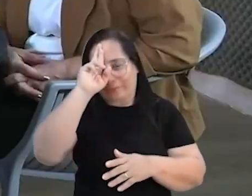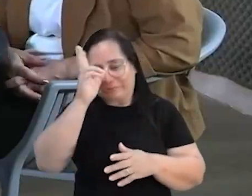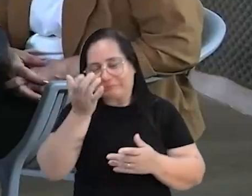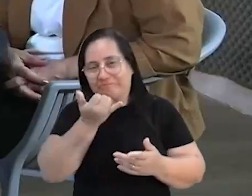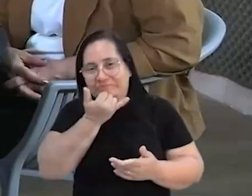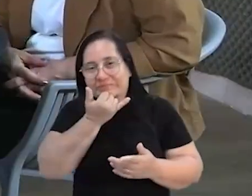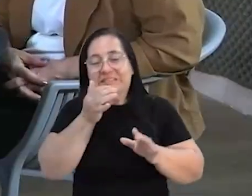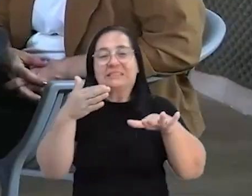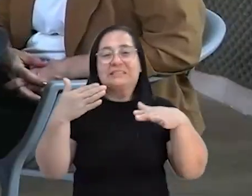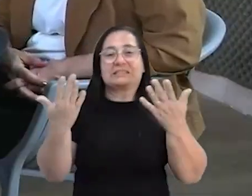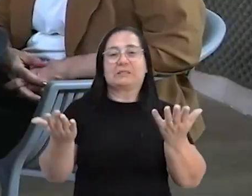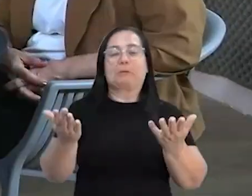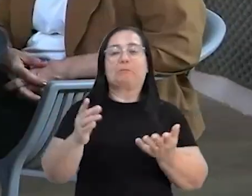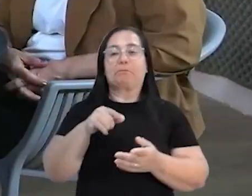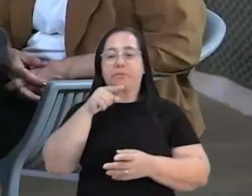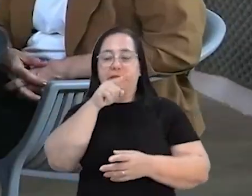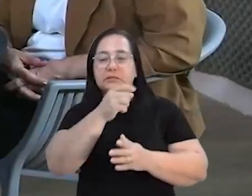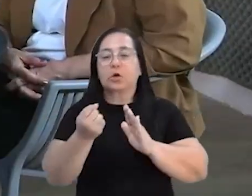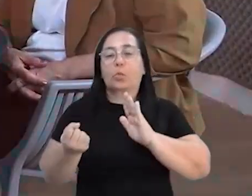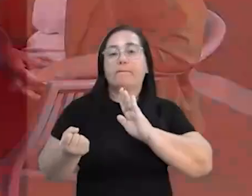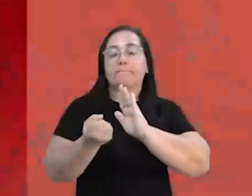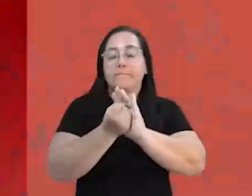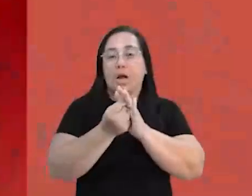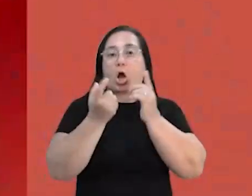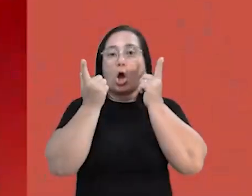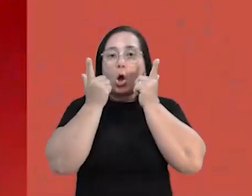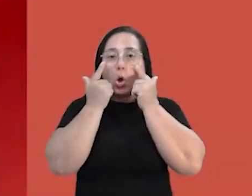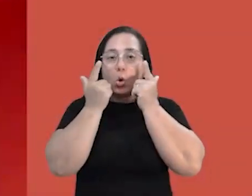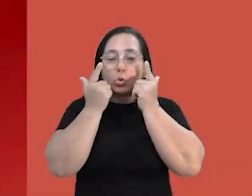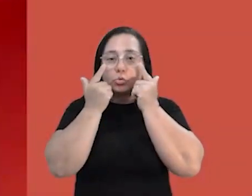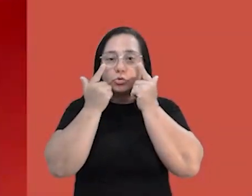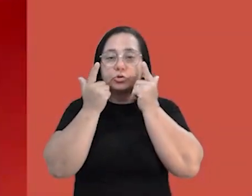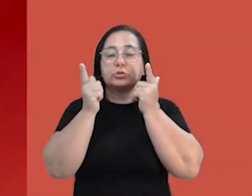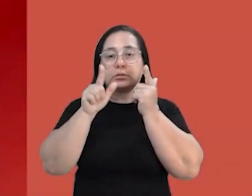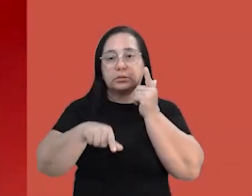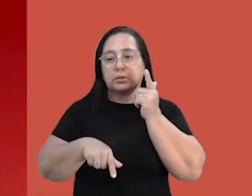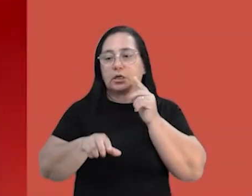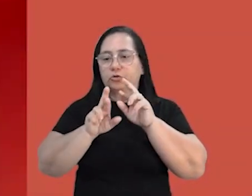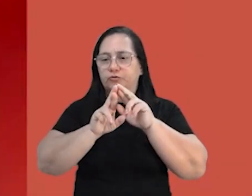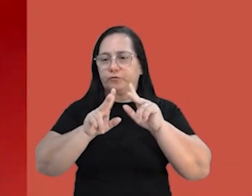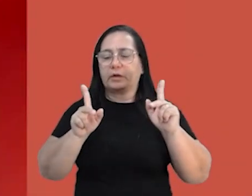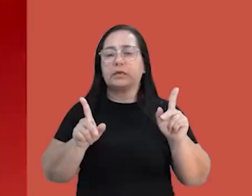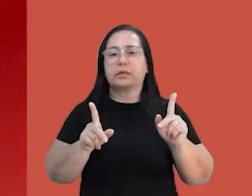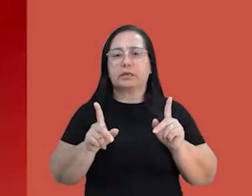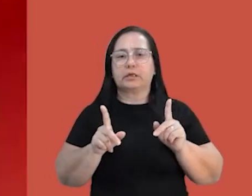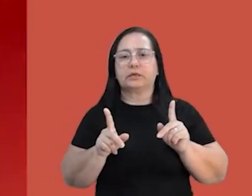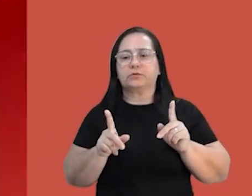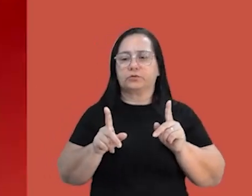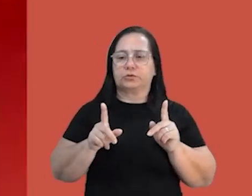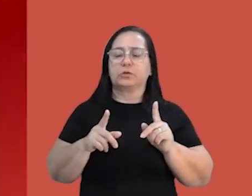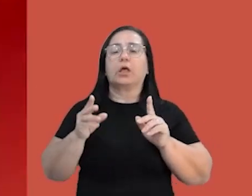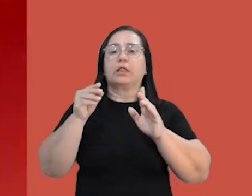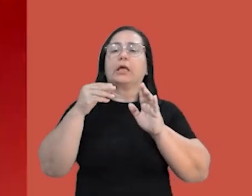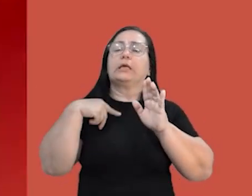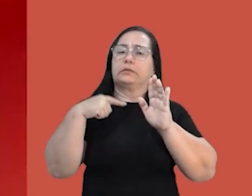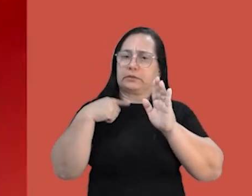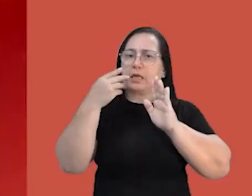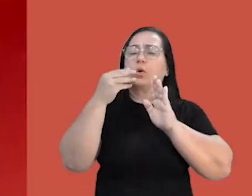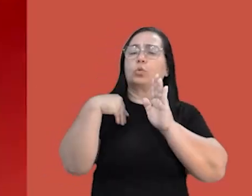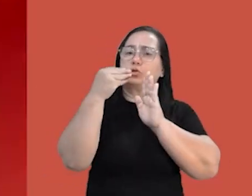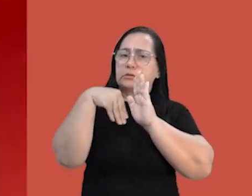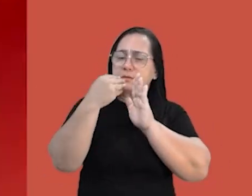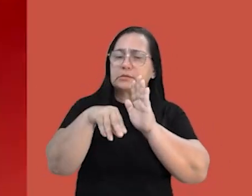esse daí é uma marca de óculos, né? São óculos, inclusive, super diferentes, né? Únicos, Tem um né? design É. bem diferente.